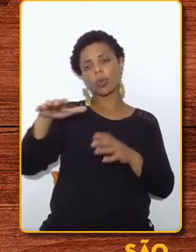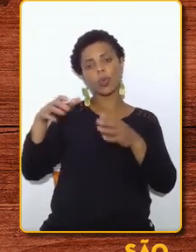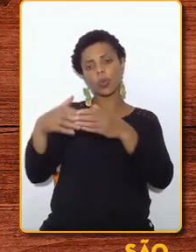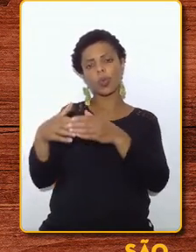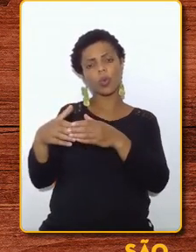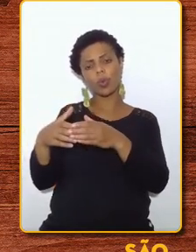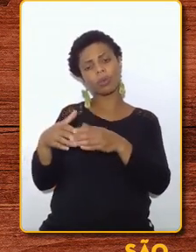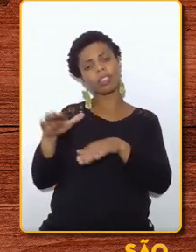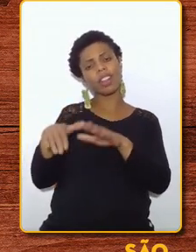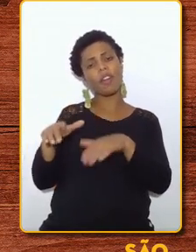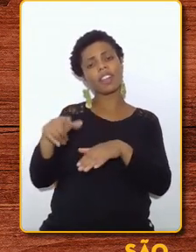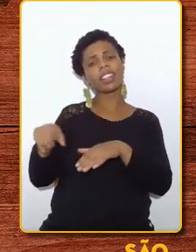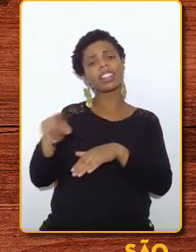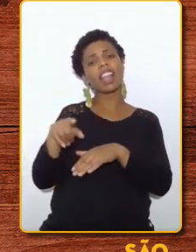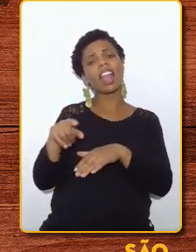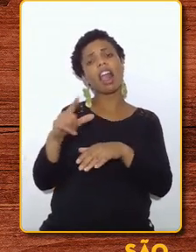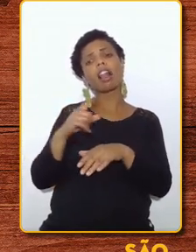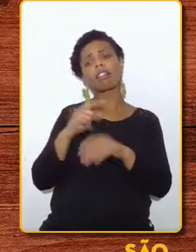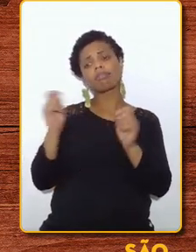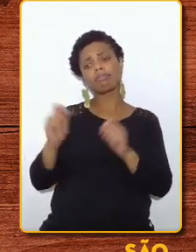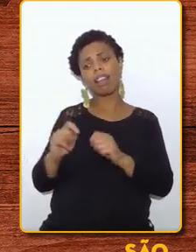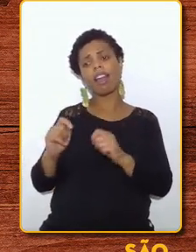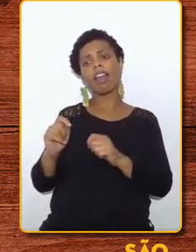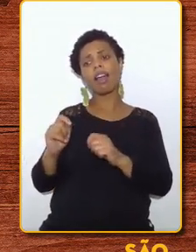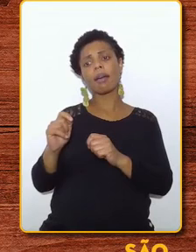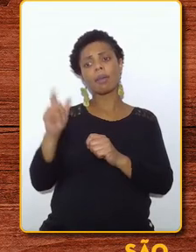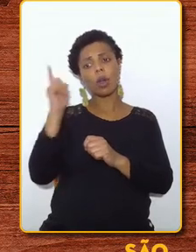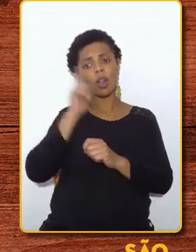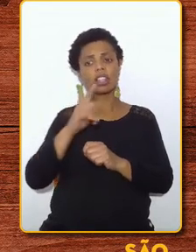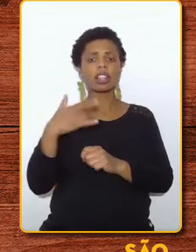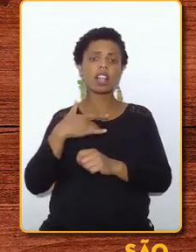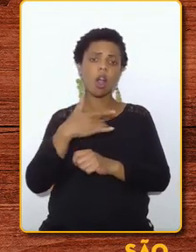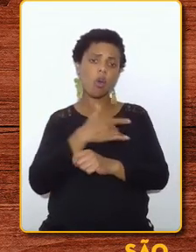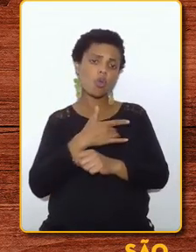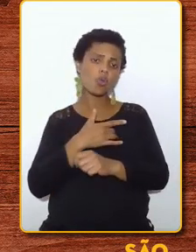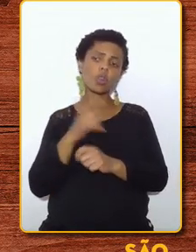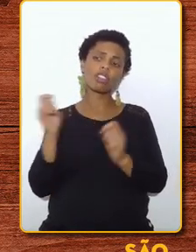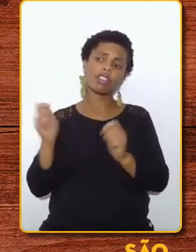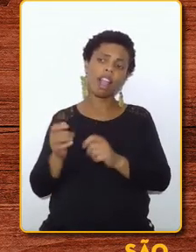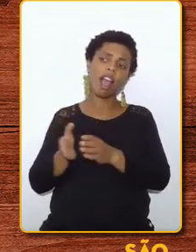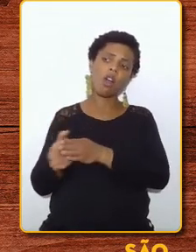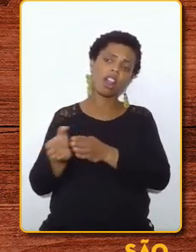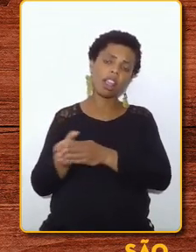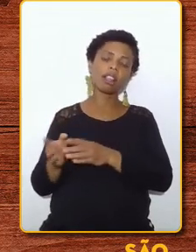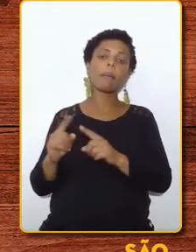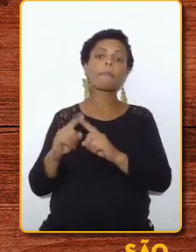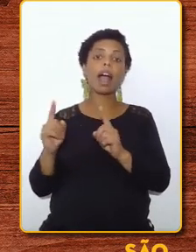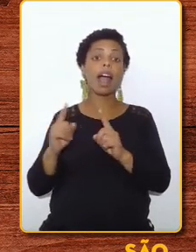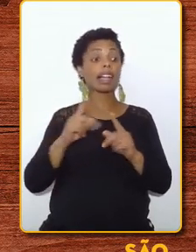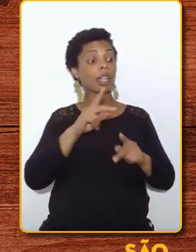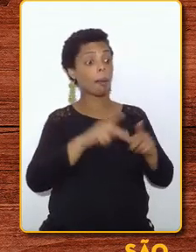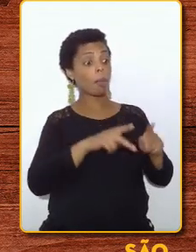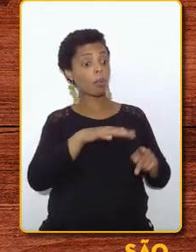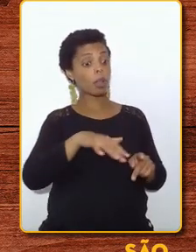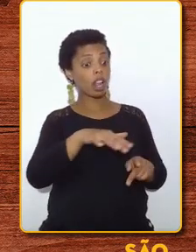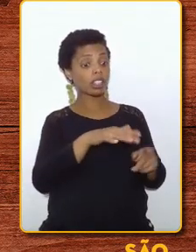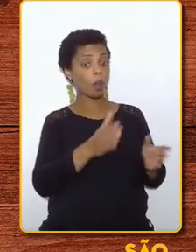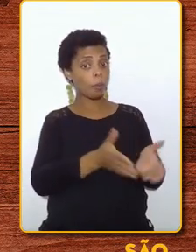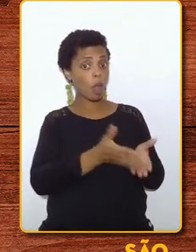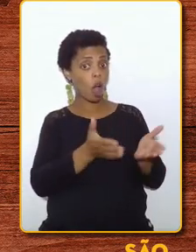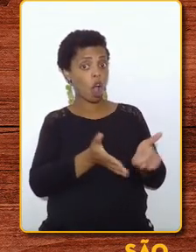que até têm acesso à saúde e orientação, etc., mas há a população de baixa renda que, em